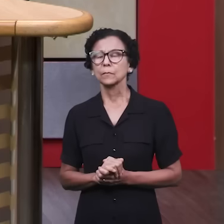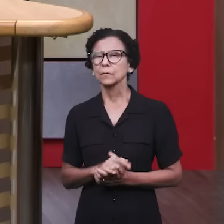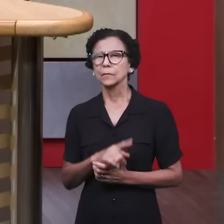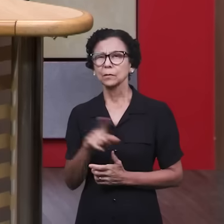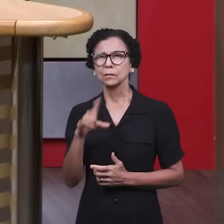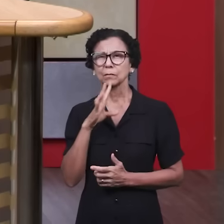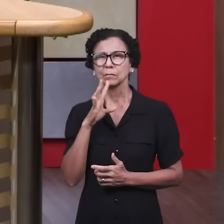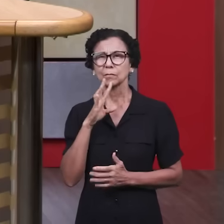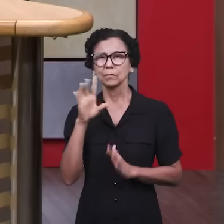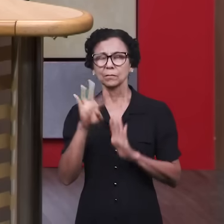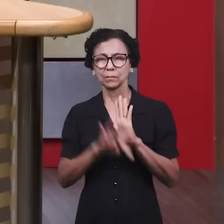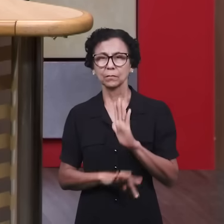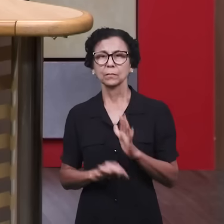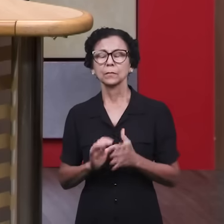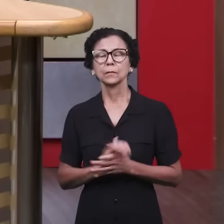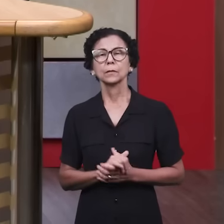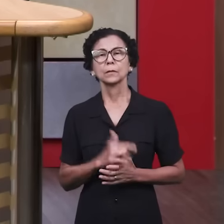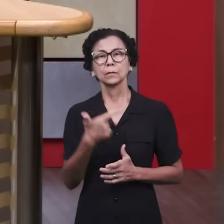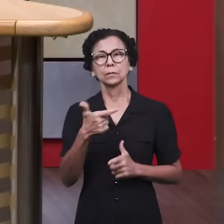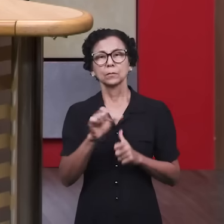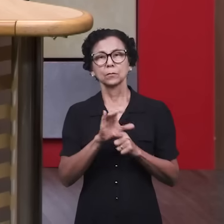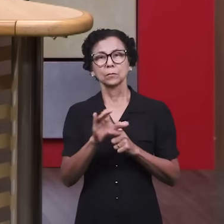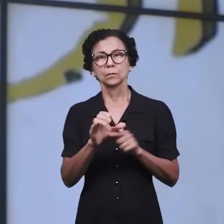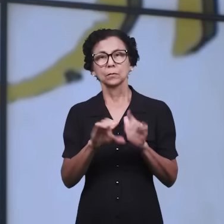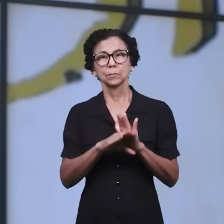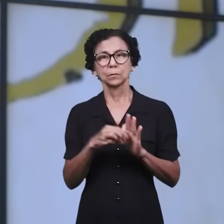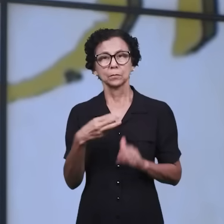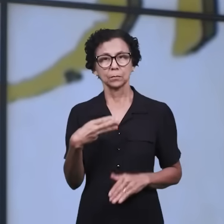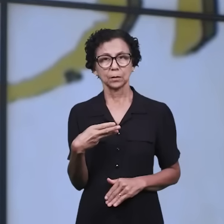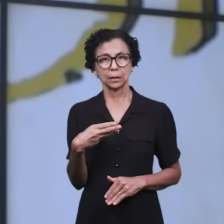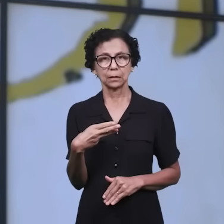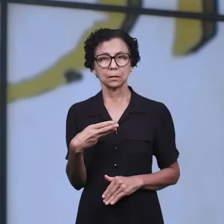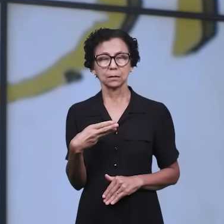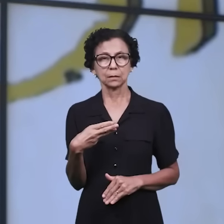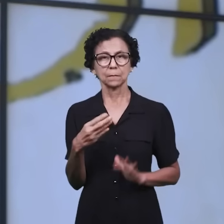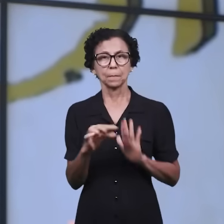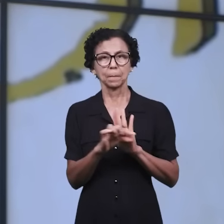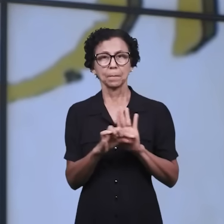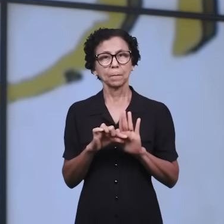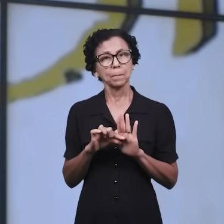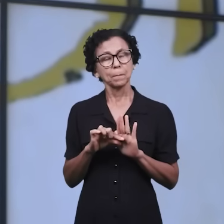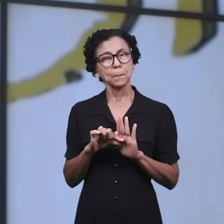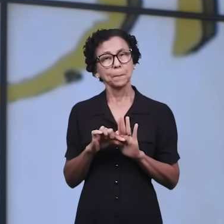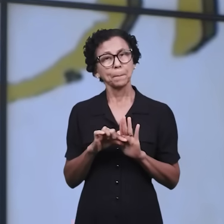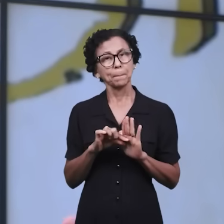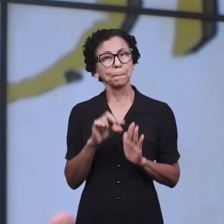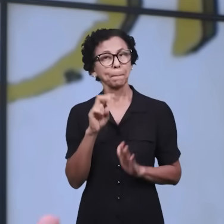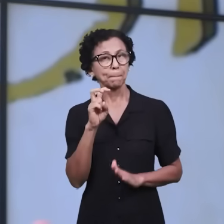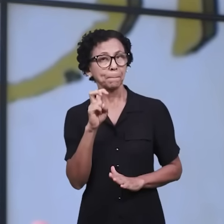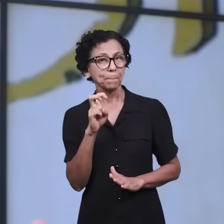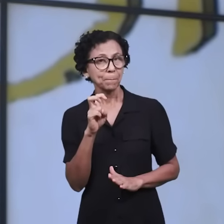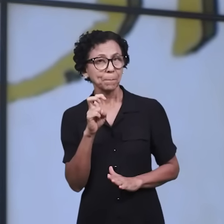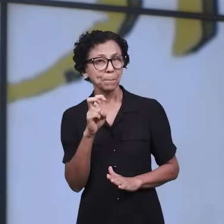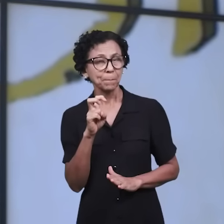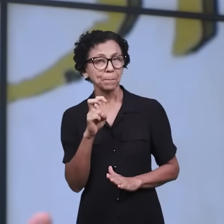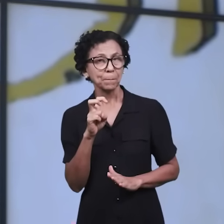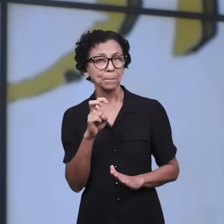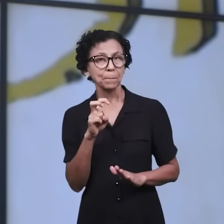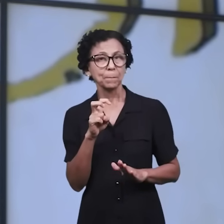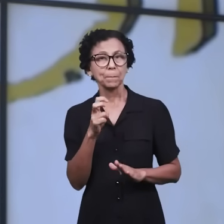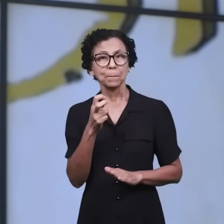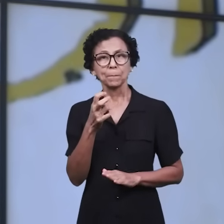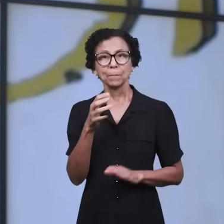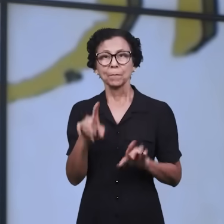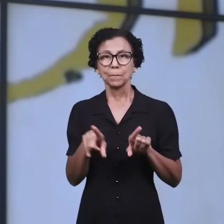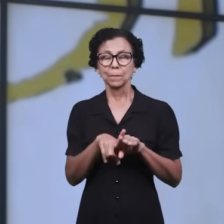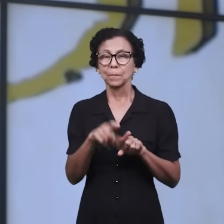Coríntios, já conhecido dos irmãos, 2 Coríntios, capítulo 3, os versos 5 e 6,